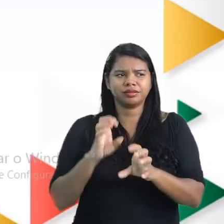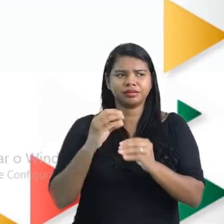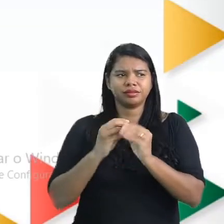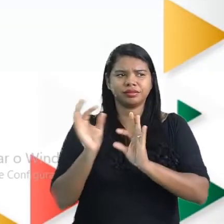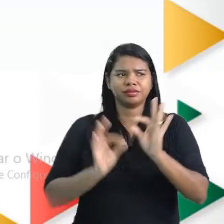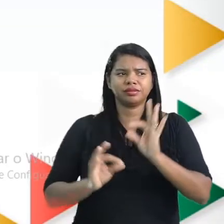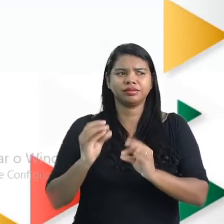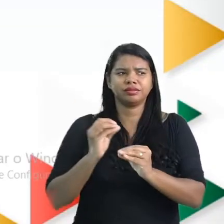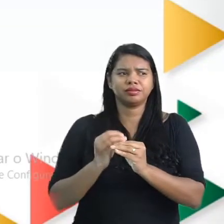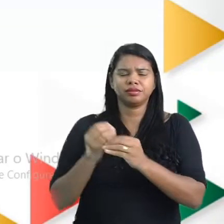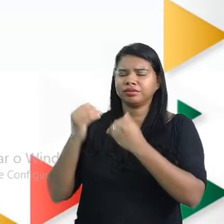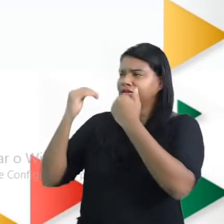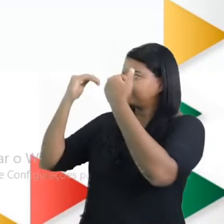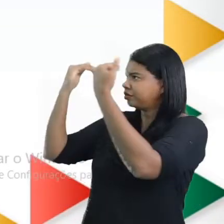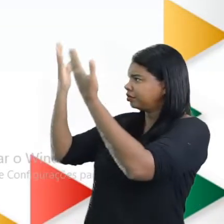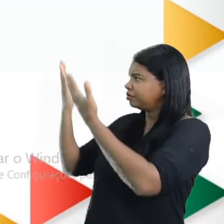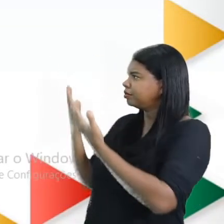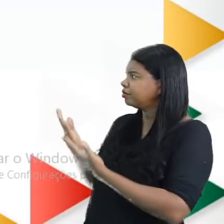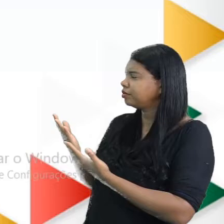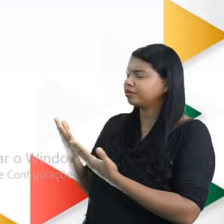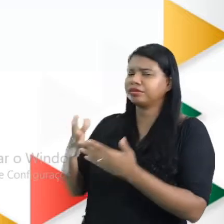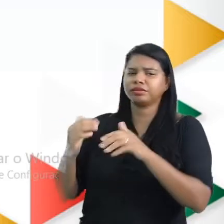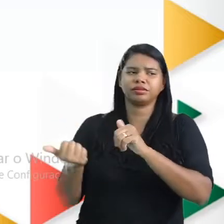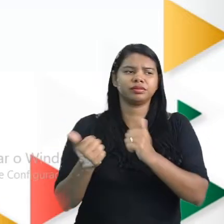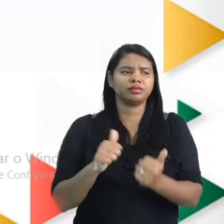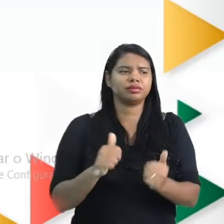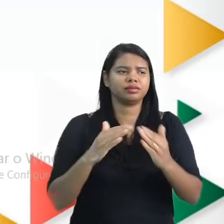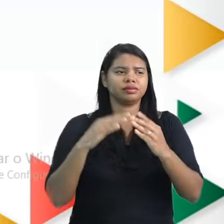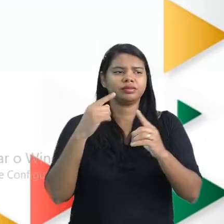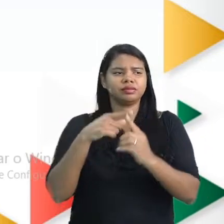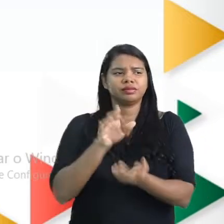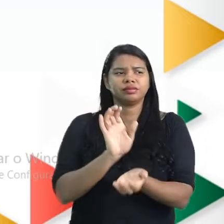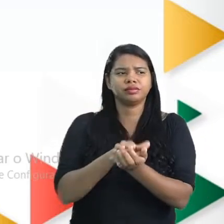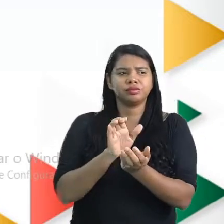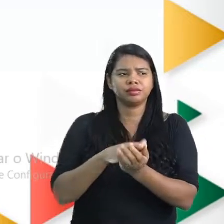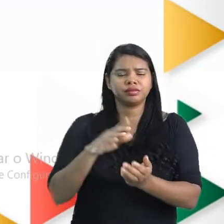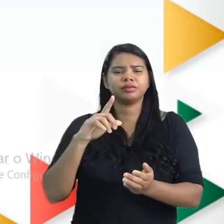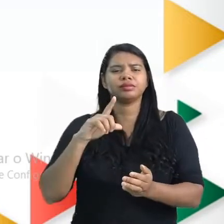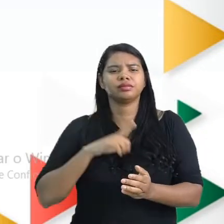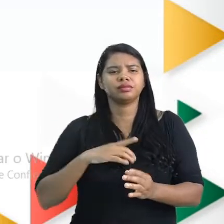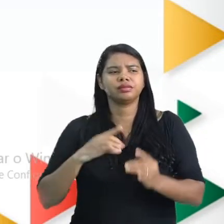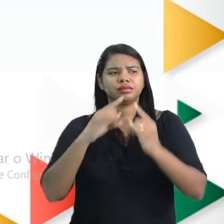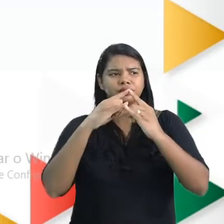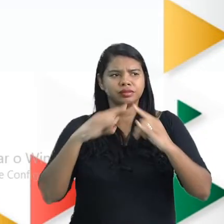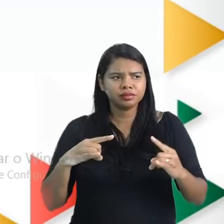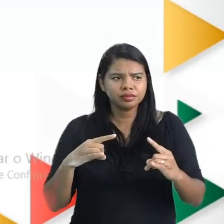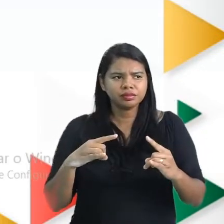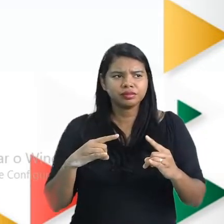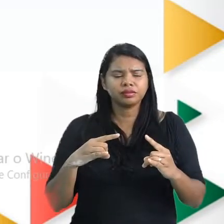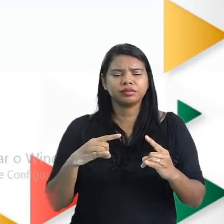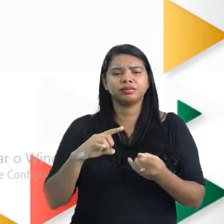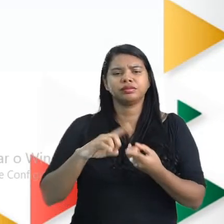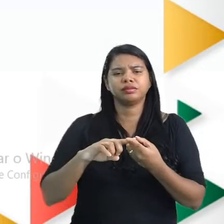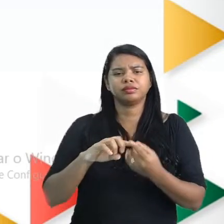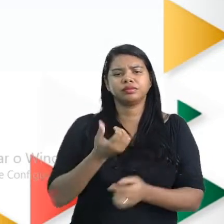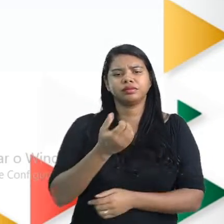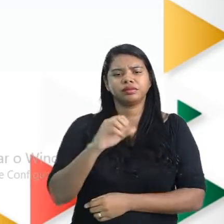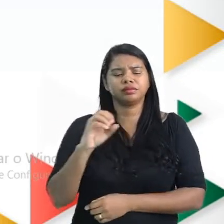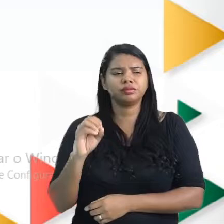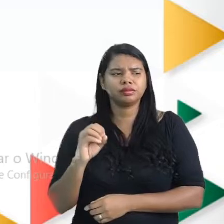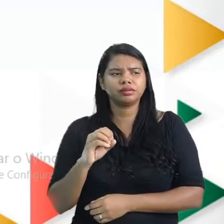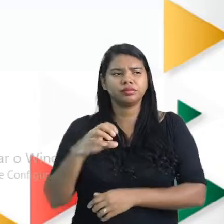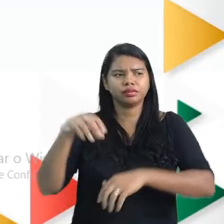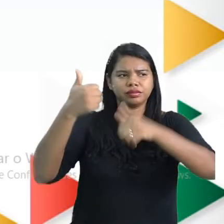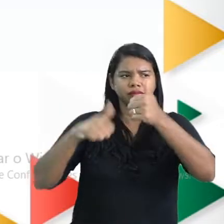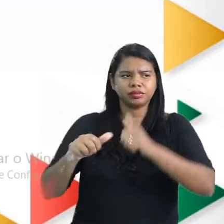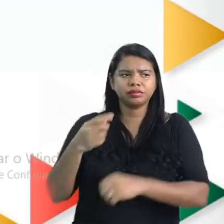Aí, como na tela, a Convenção Batista de Pernambuco, ela tem uma instituição centenária. Então, você pode observar